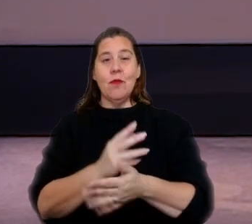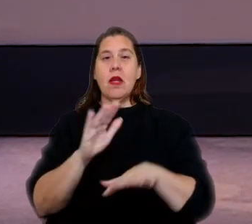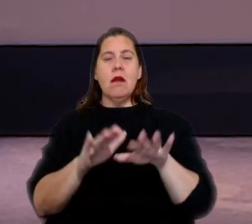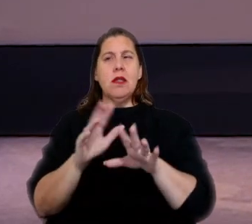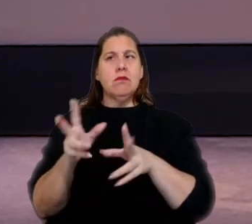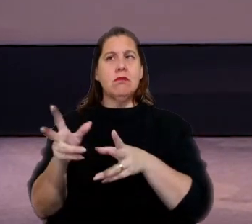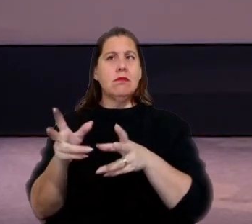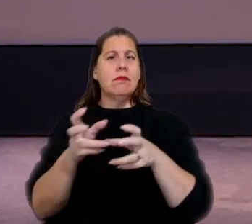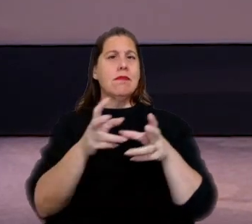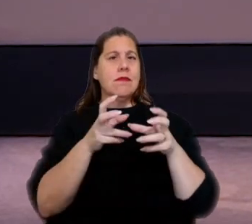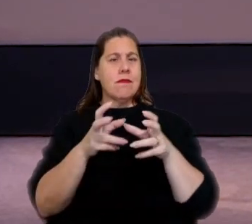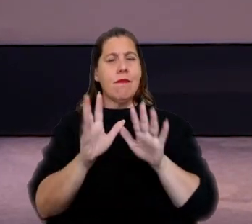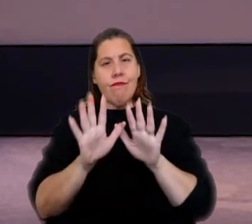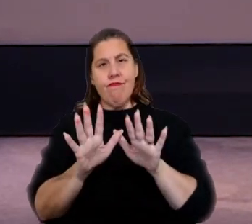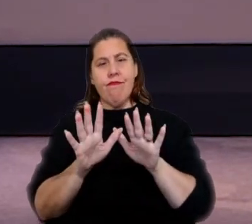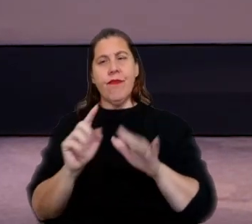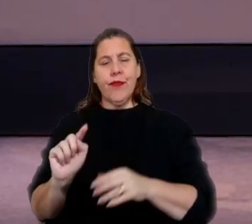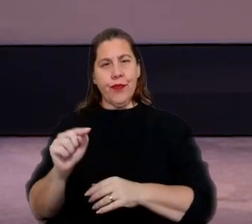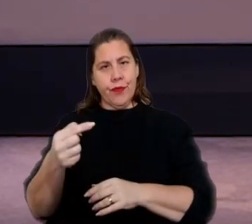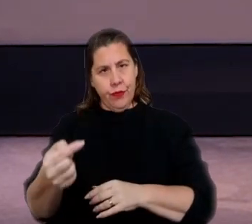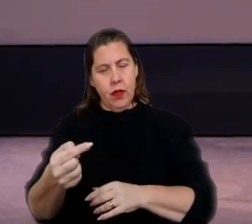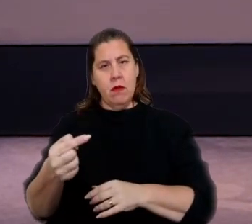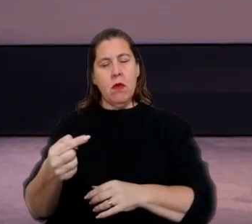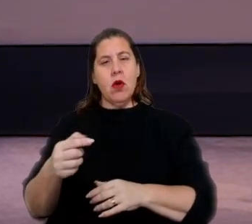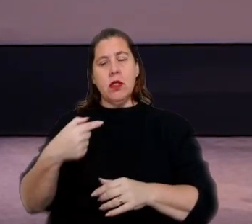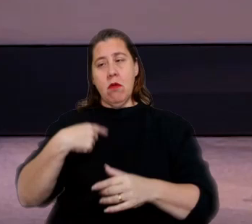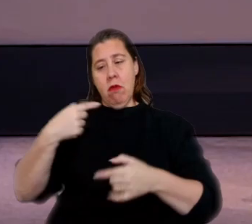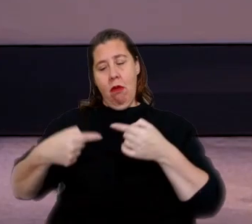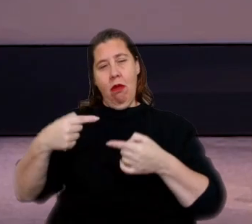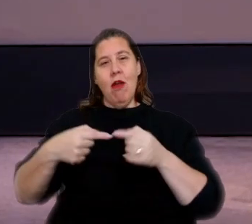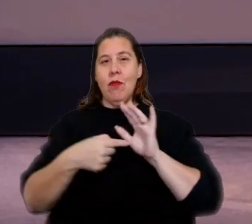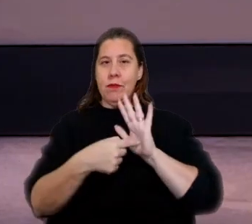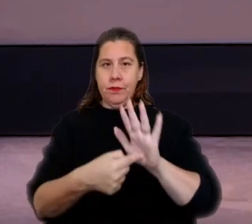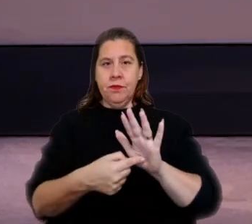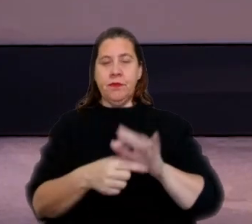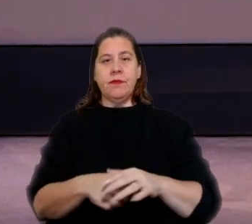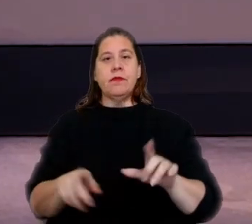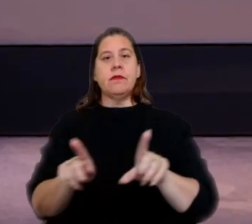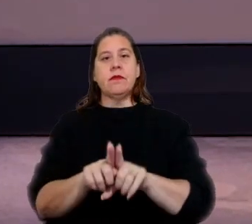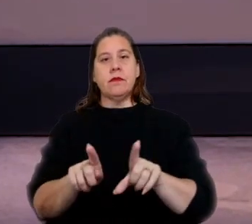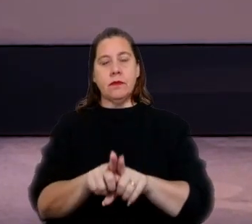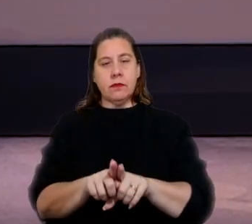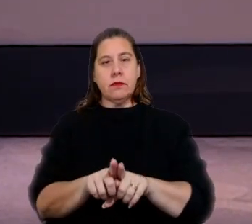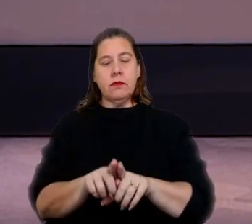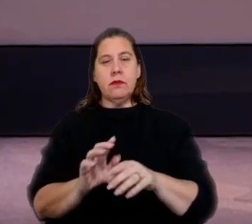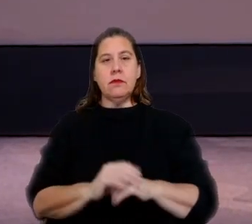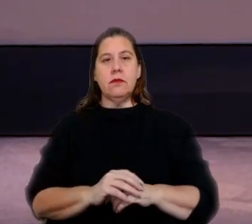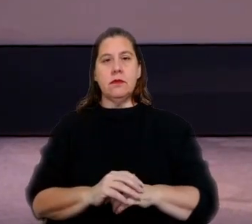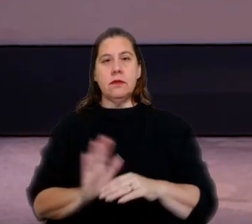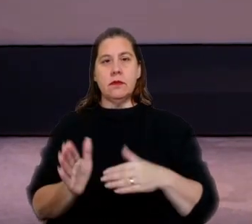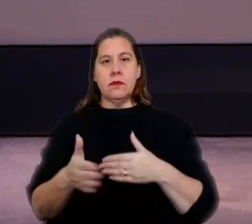gente não perceba exatamente, mas eu vou depois, ao longo aqui da minha fala, ressaltar. E também